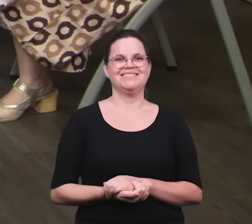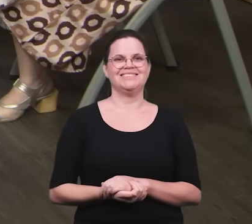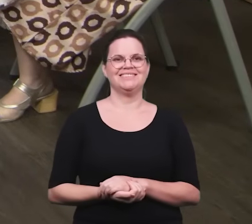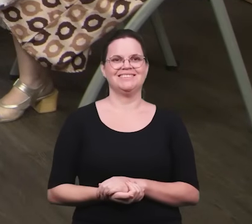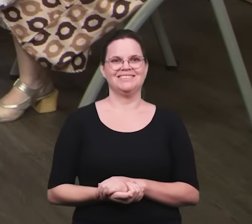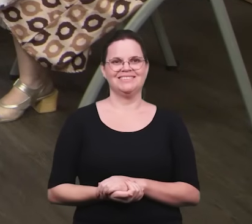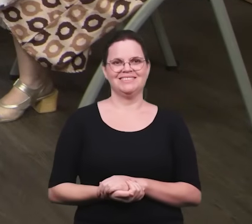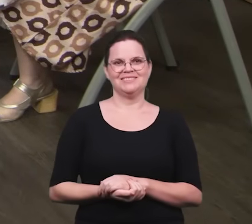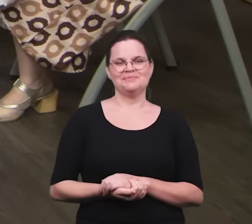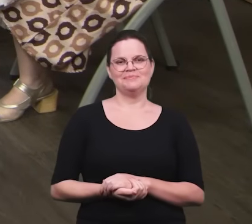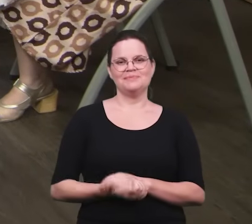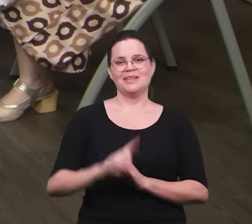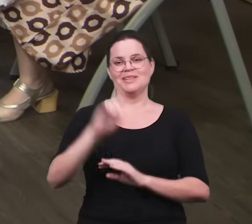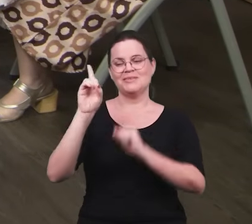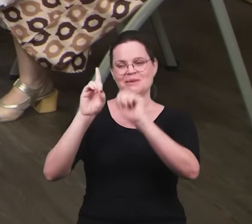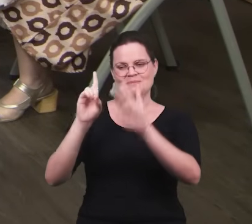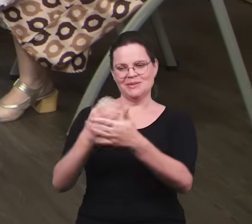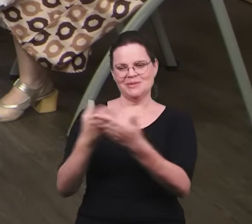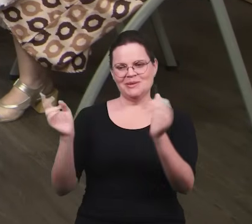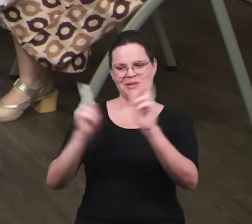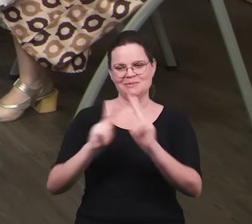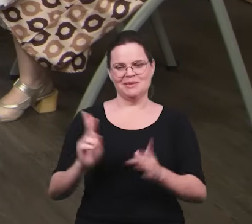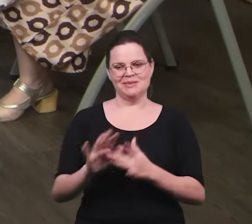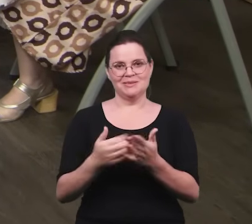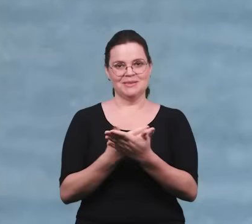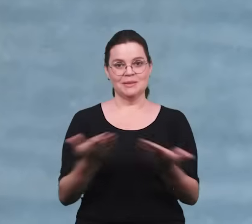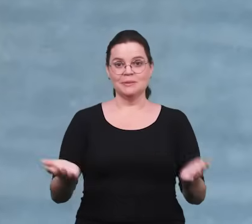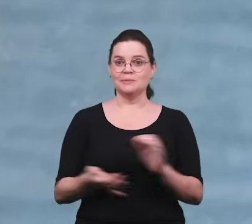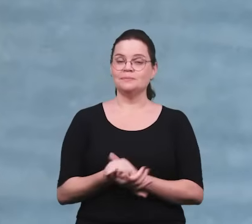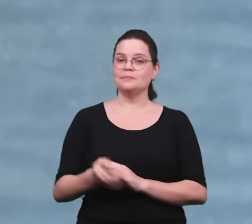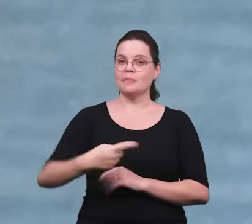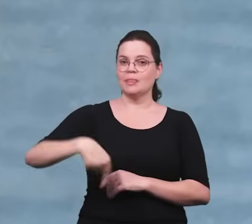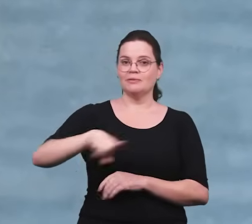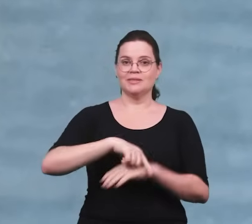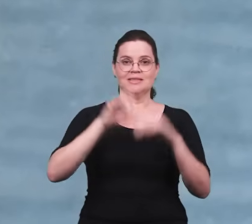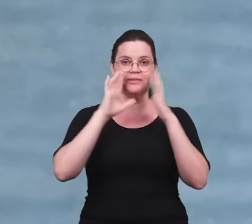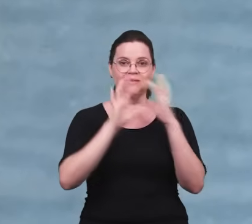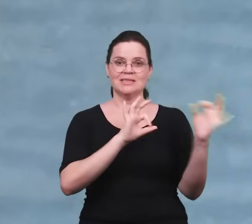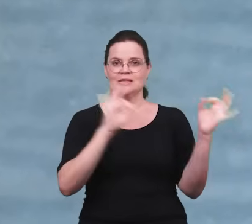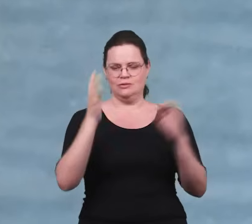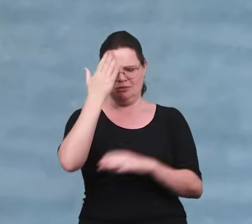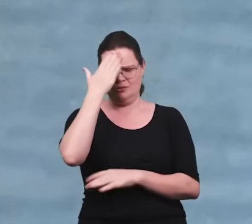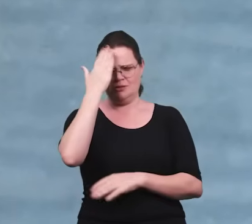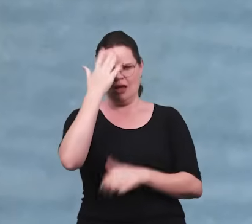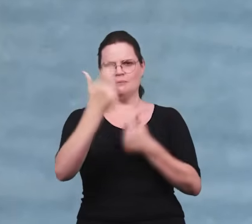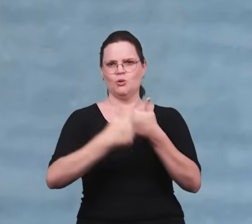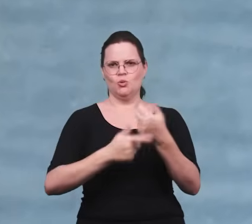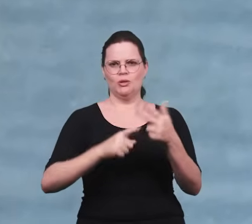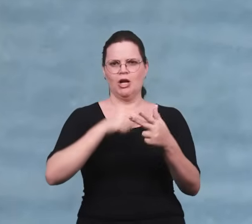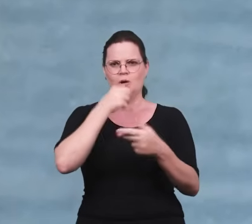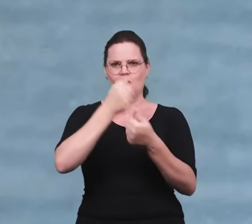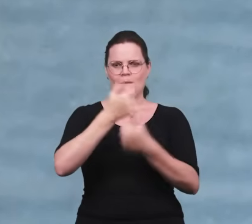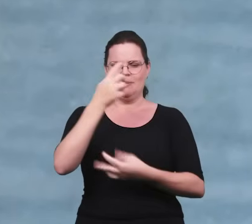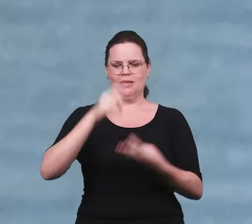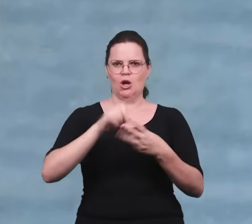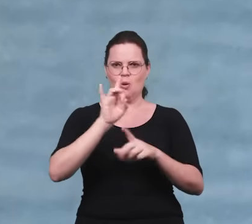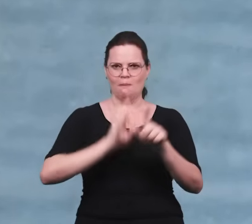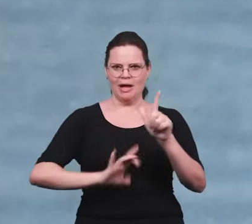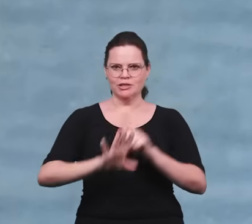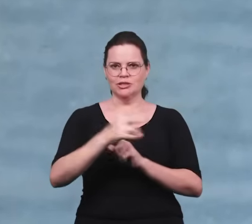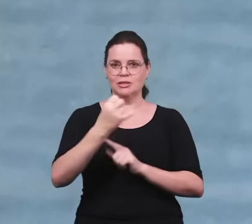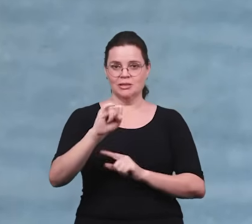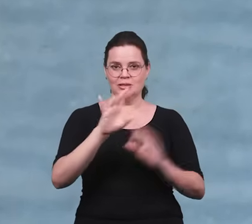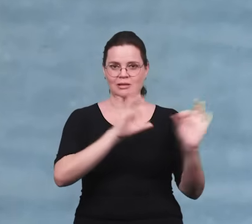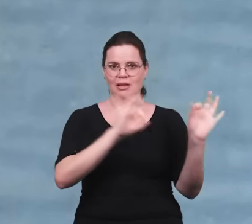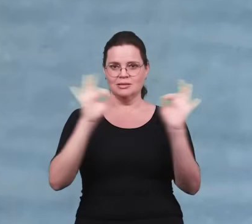a nossa estrutura aqui da Rádio Manaim. Deus abençoe, Paz do Senhor. Bom, e para você que está em casa, já sabe, curta, comente, compartilhe. Se está